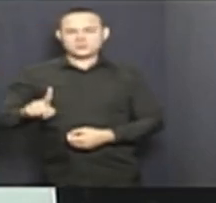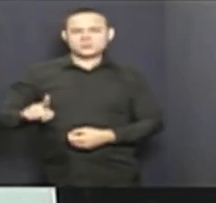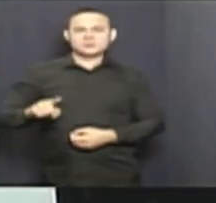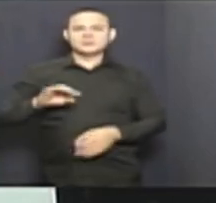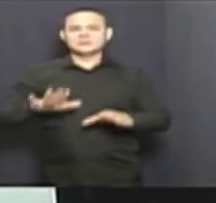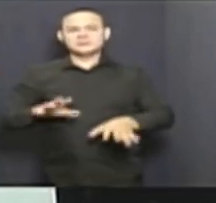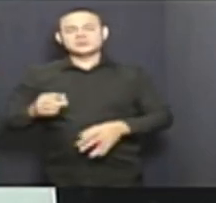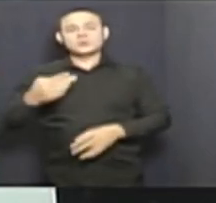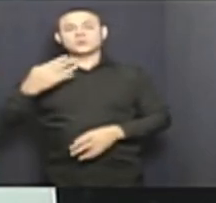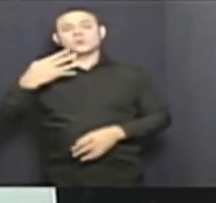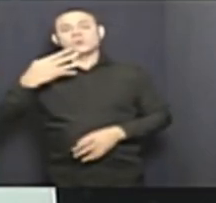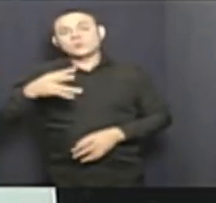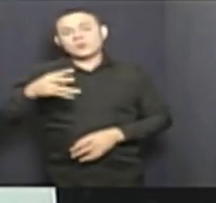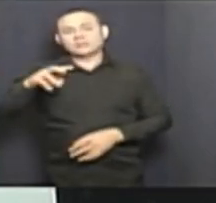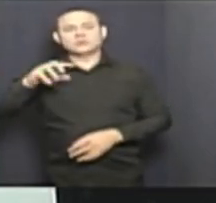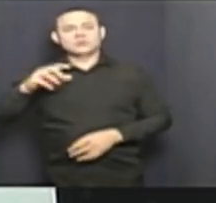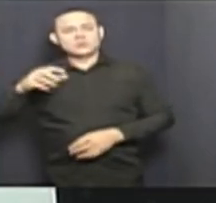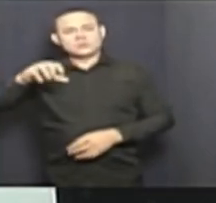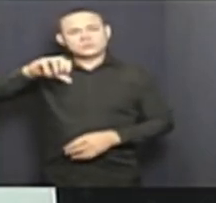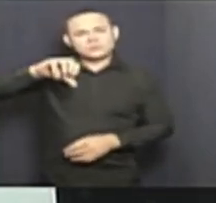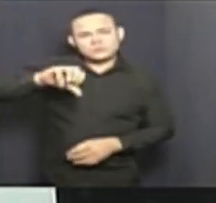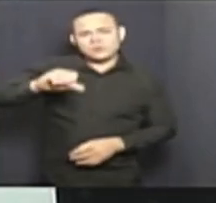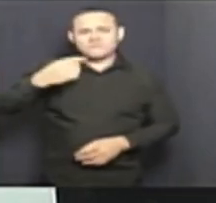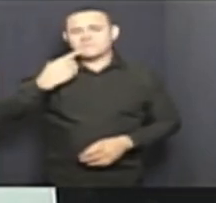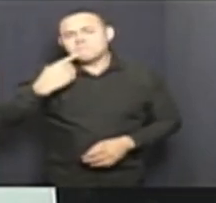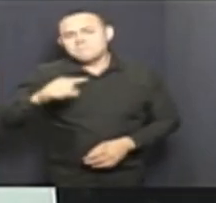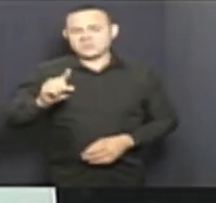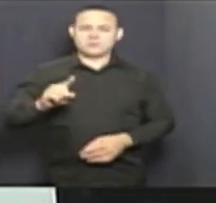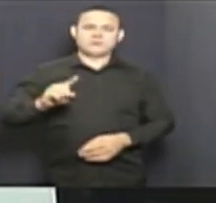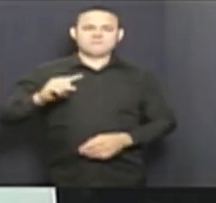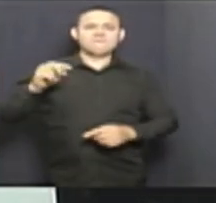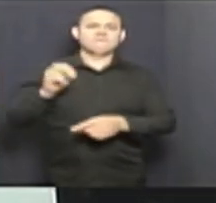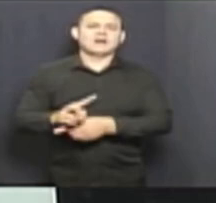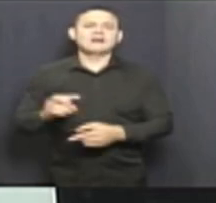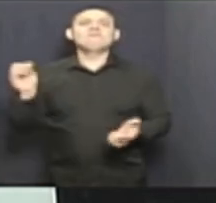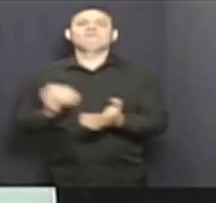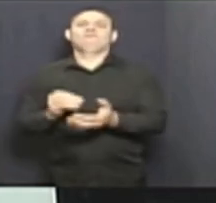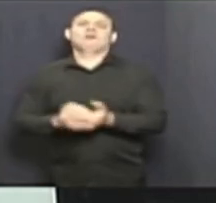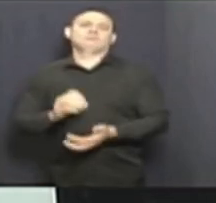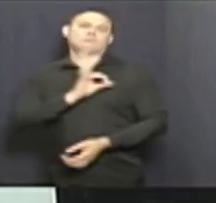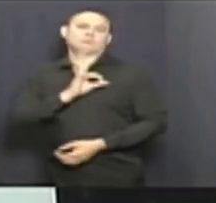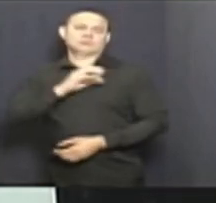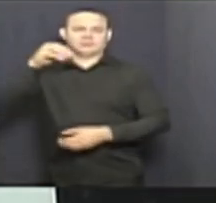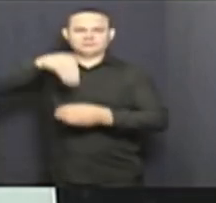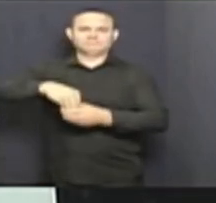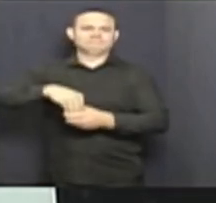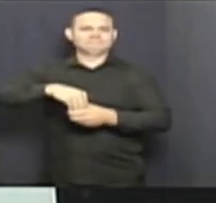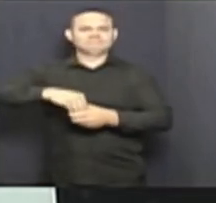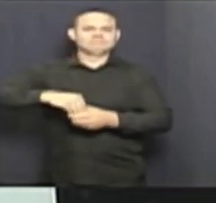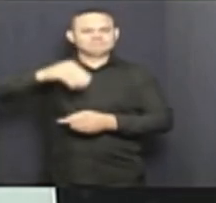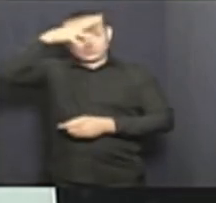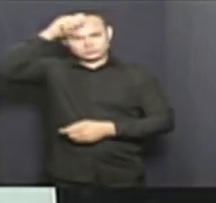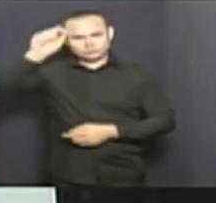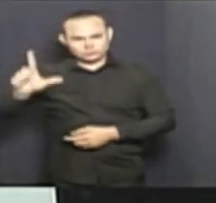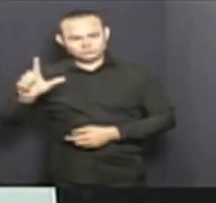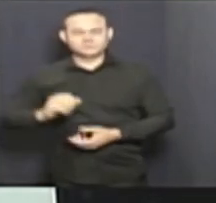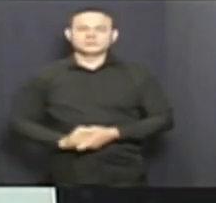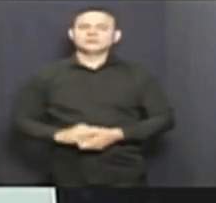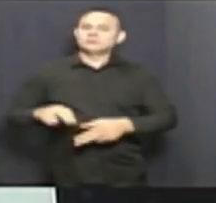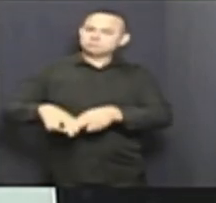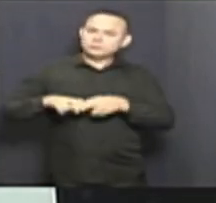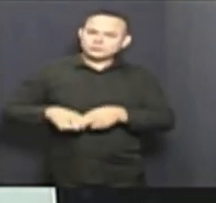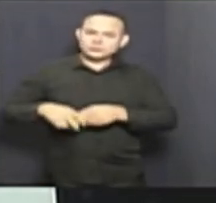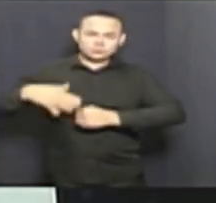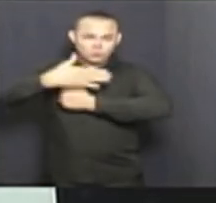vagas faltam policiais do município o orçamento para o combate ao narcotráfico no estado